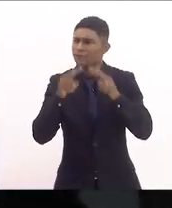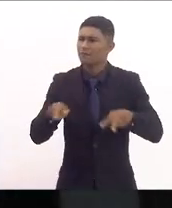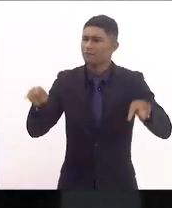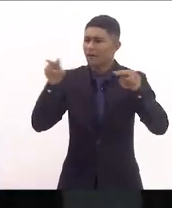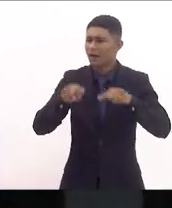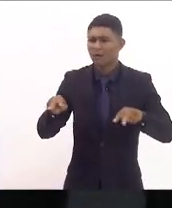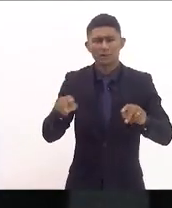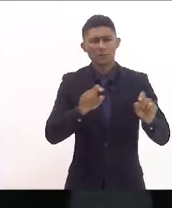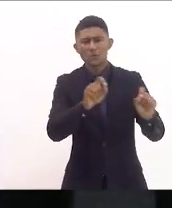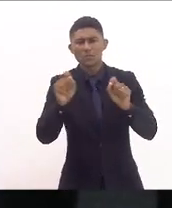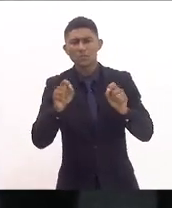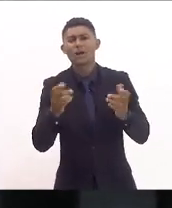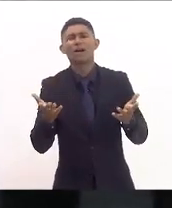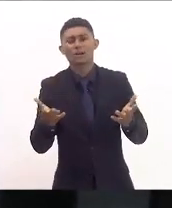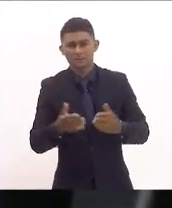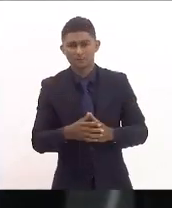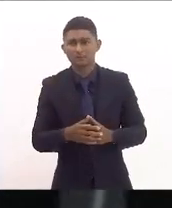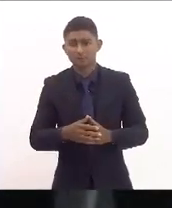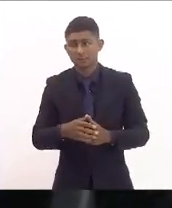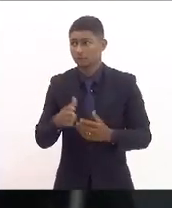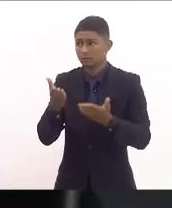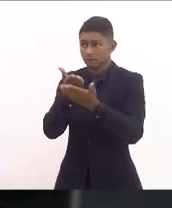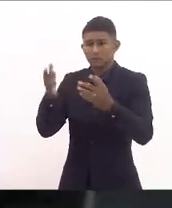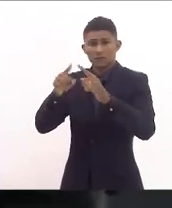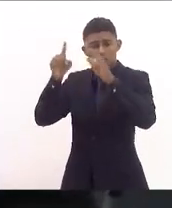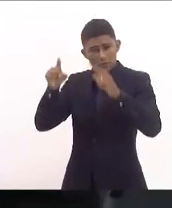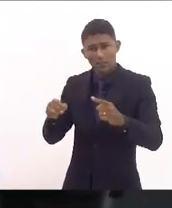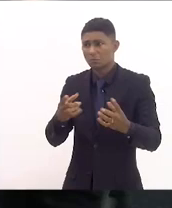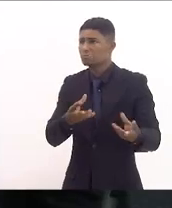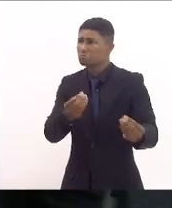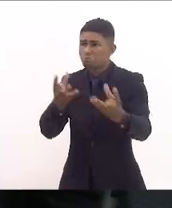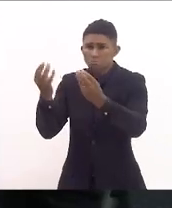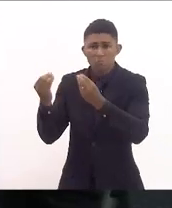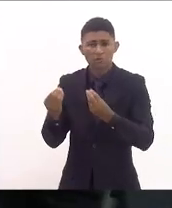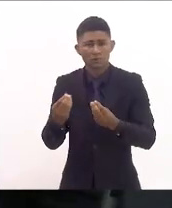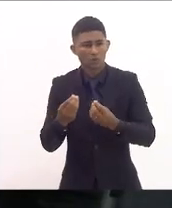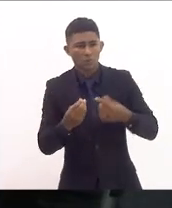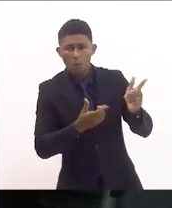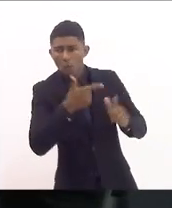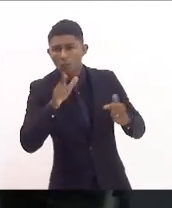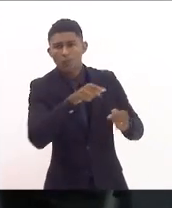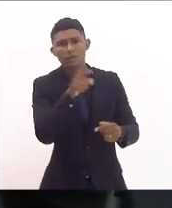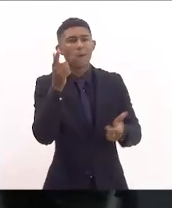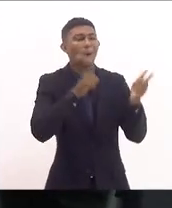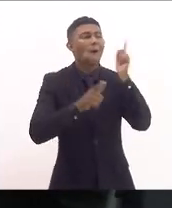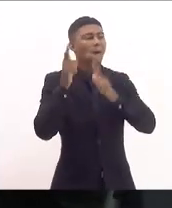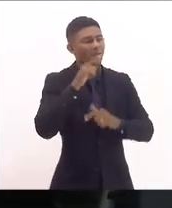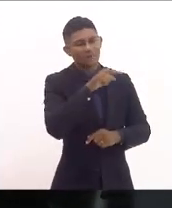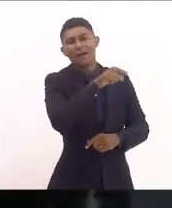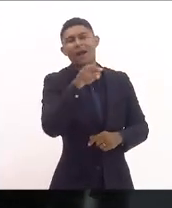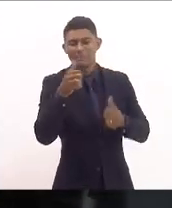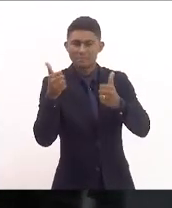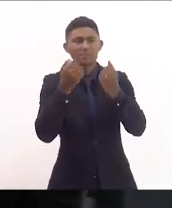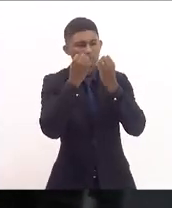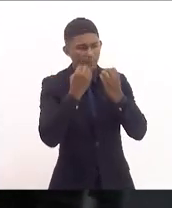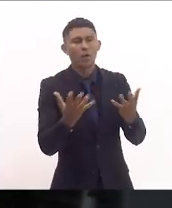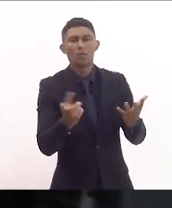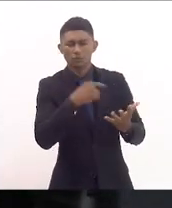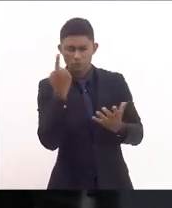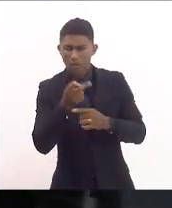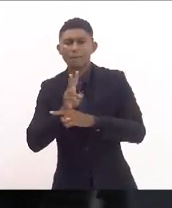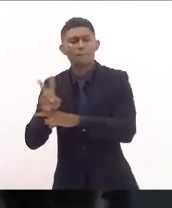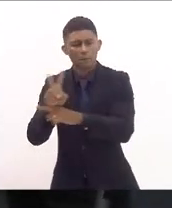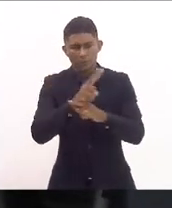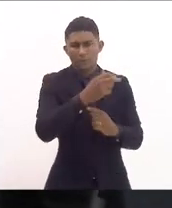essas categorias todas aqui vários servidores tiveram as suas demandas atendidas Que bom nós defendemos